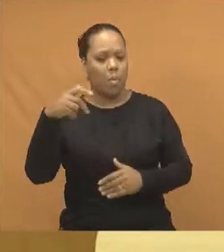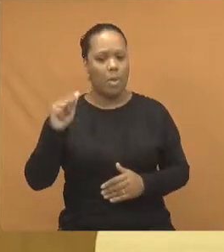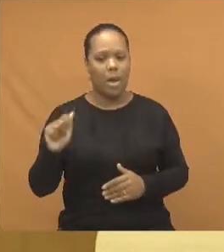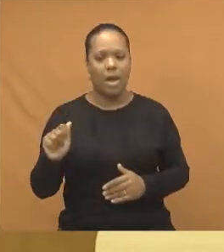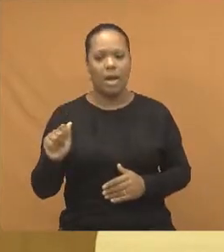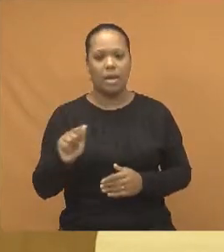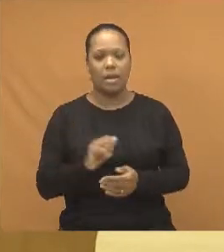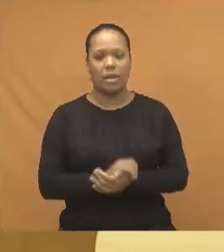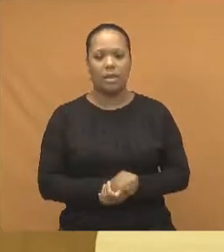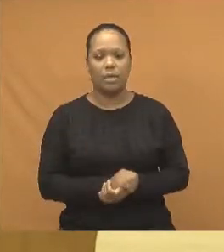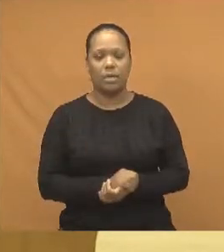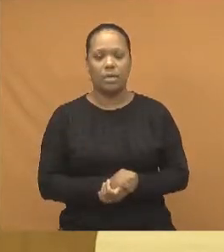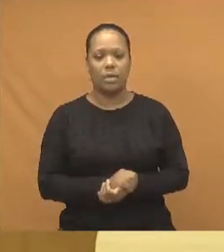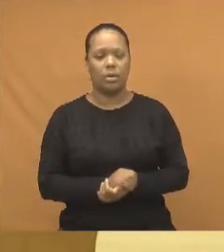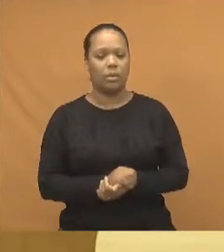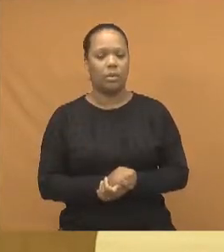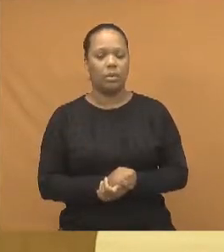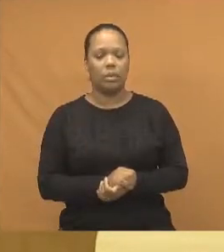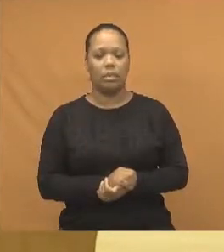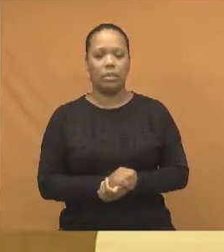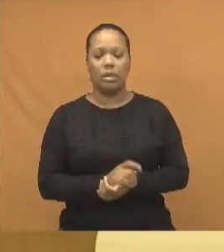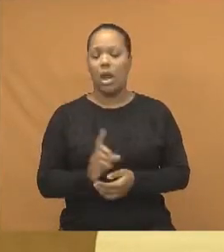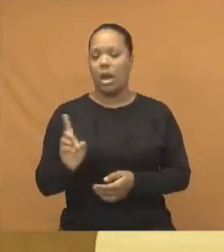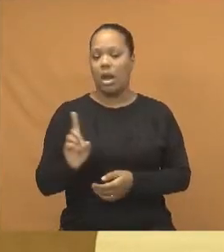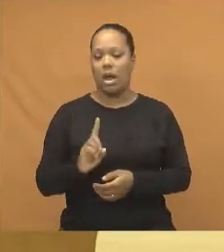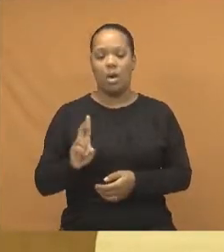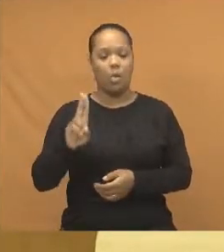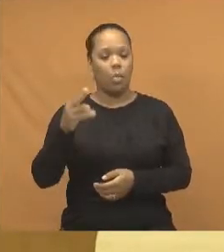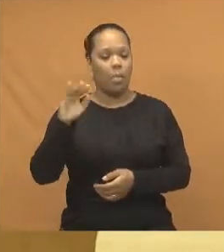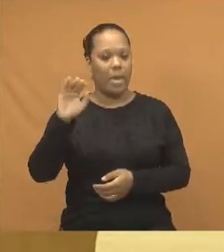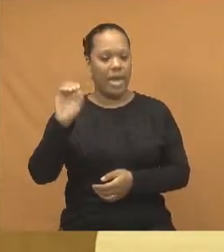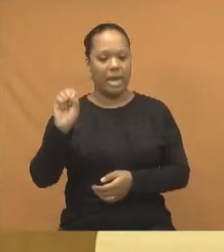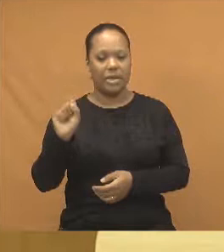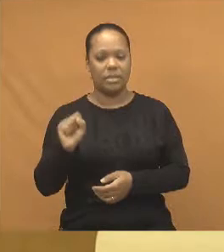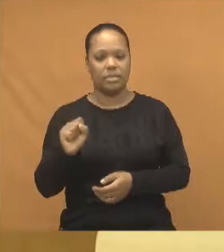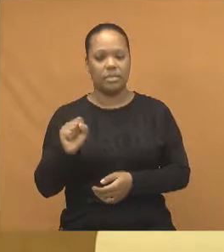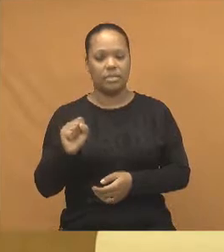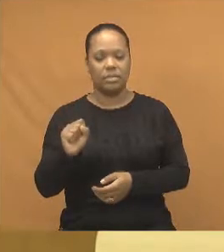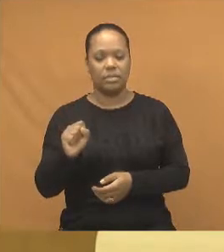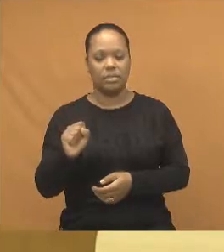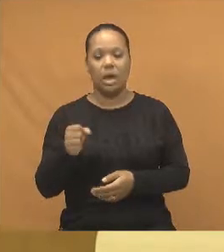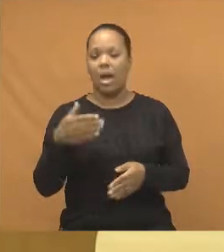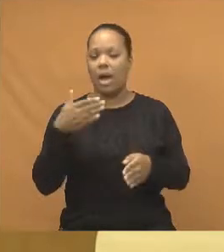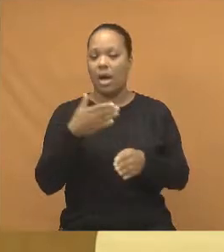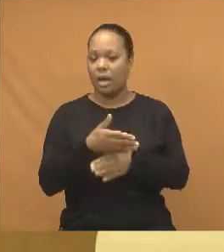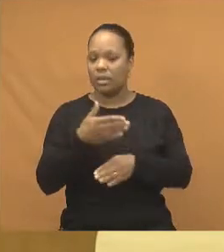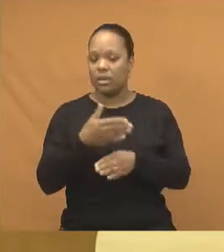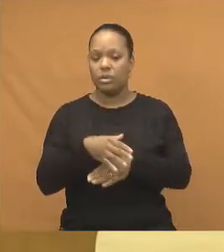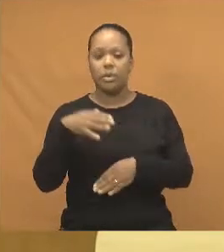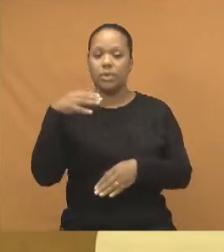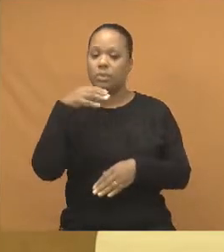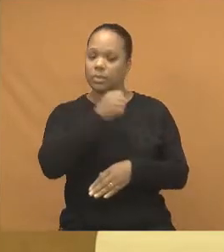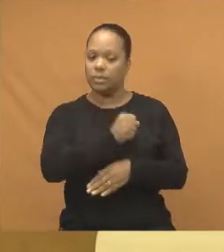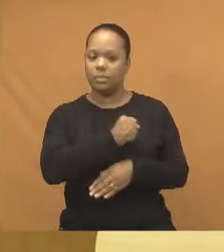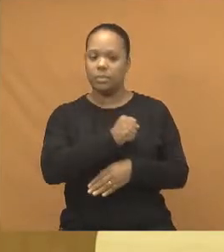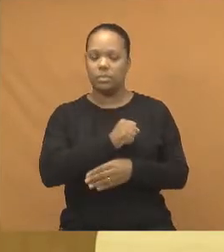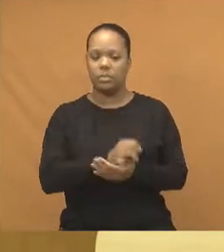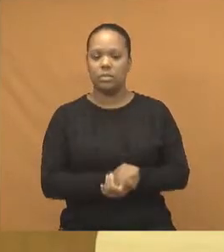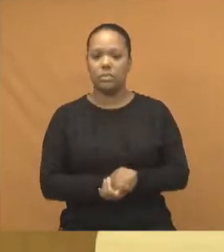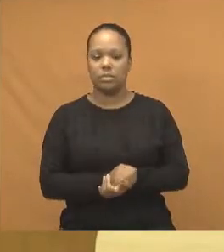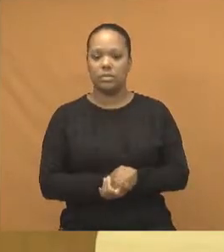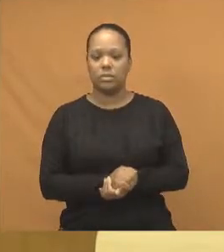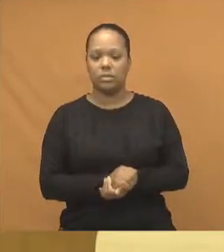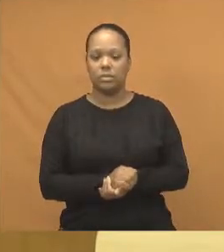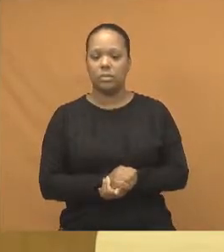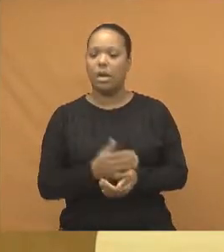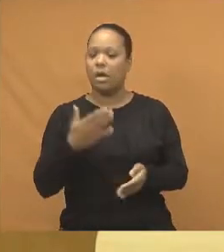ser tratado no pronto-socorro e não na UBS. Aí se faz um atendimento urgente. E esses, sem dúvida,